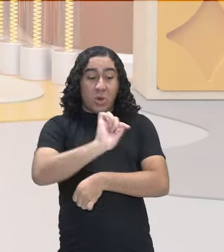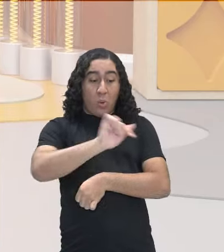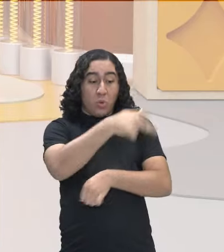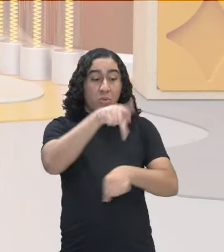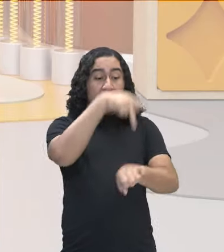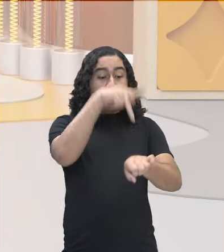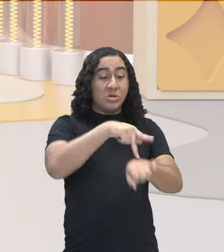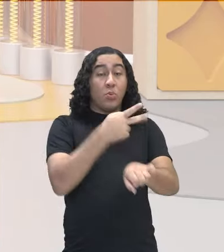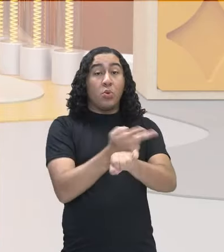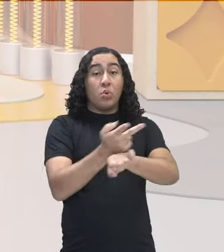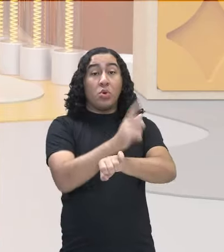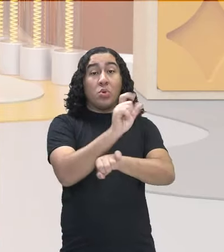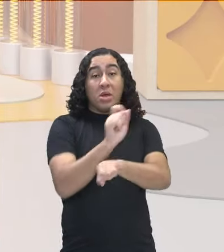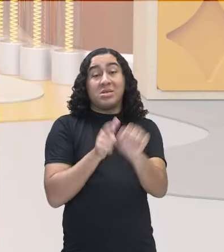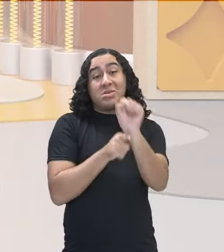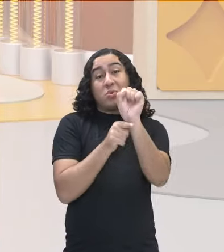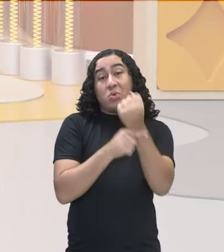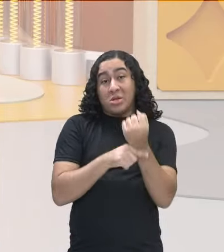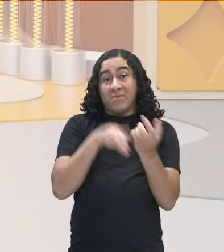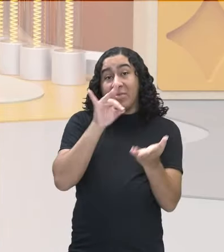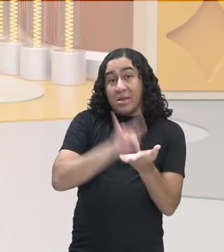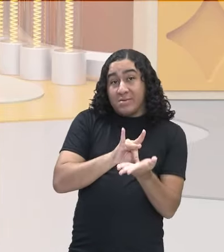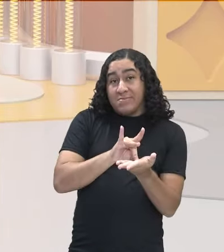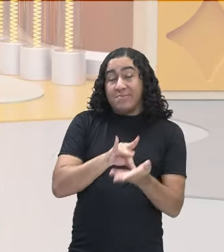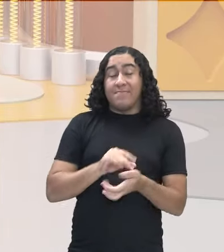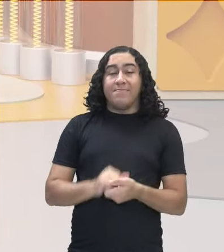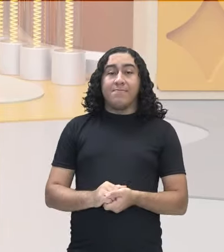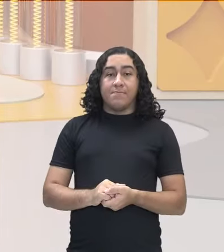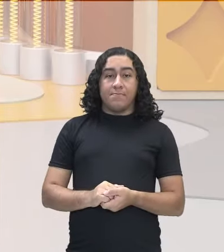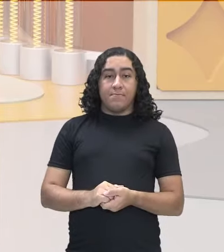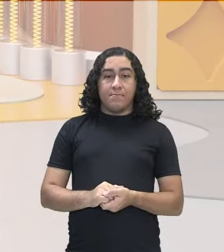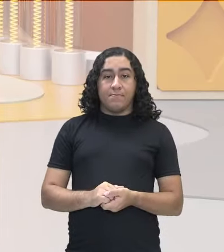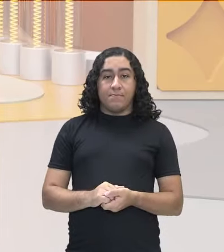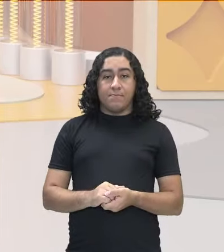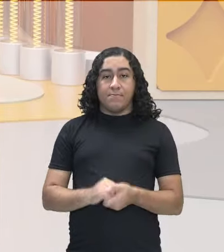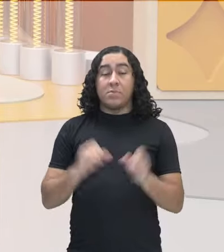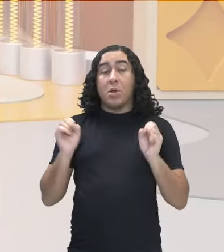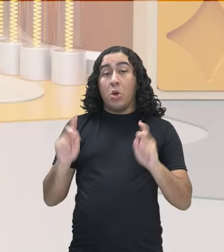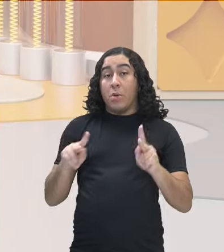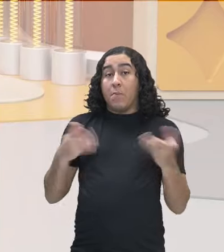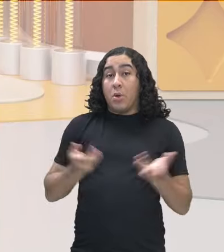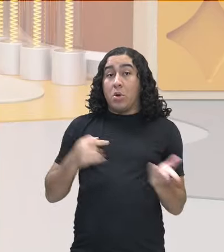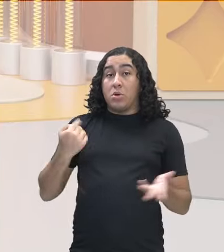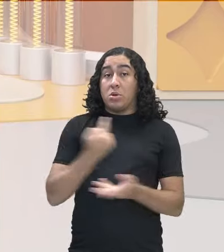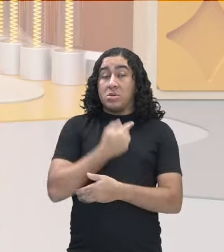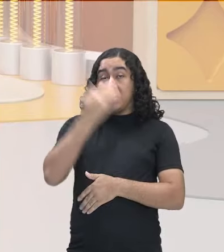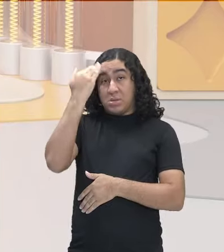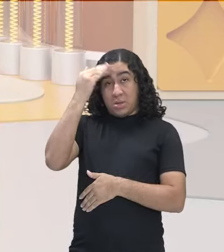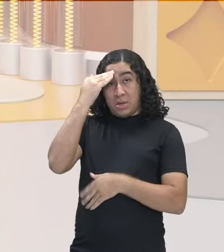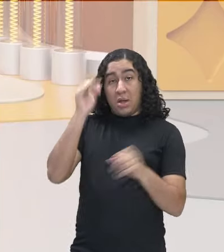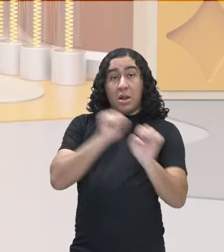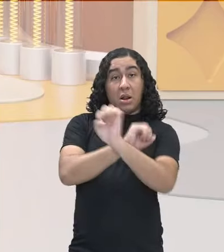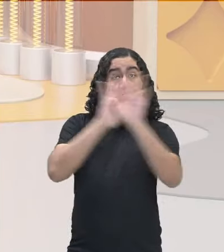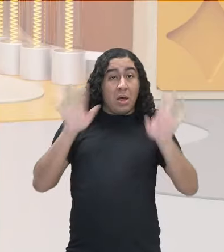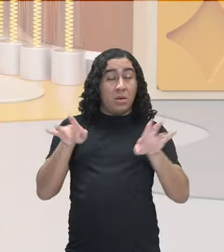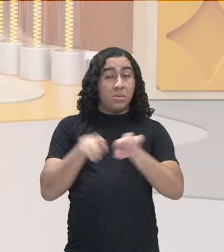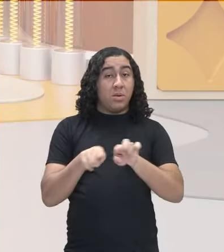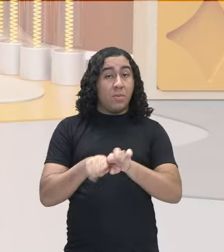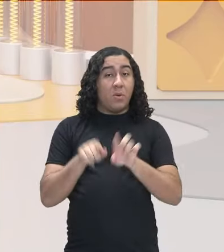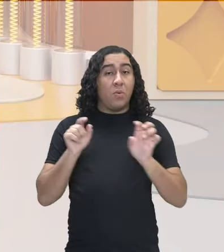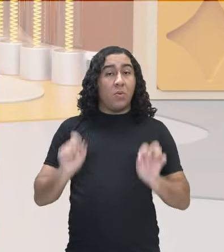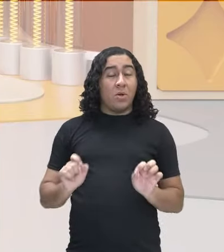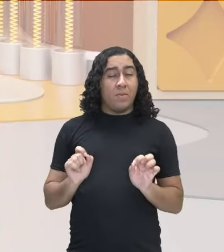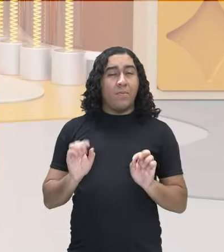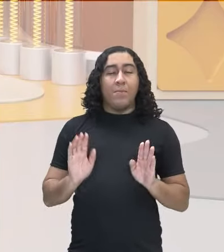ali de segurança em especial certo bem a gente vai entender agora também quais são que